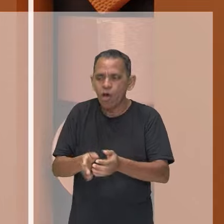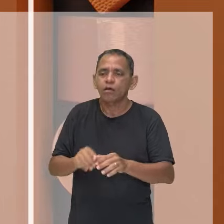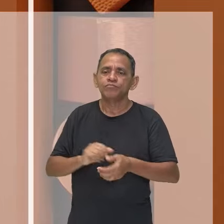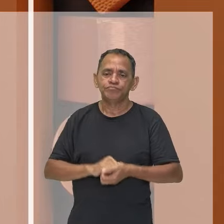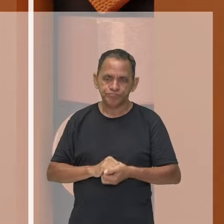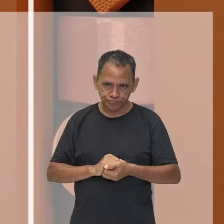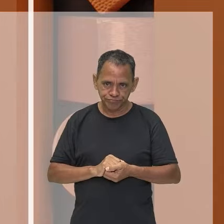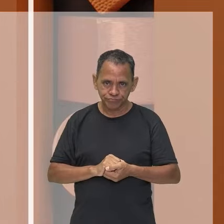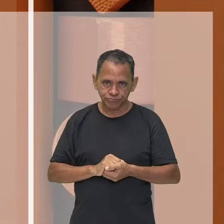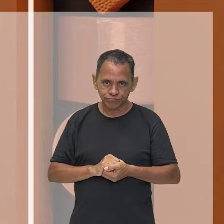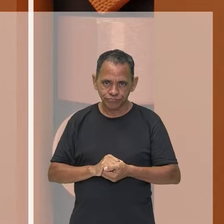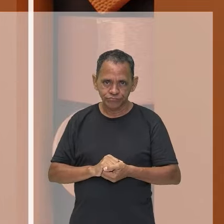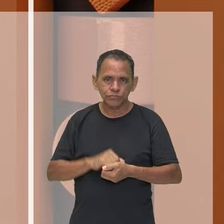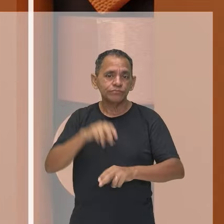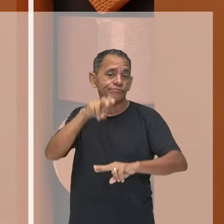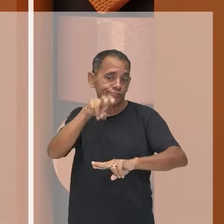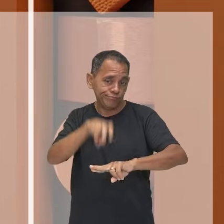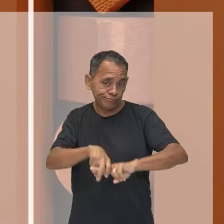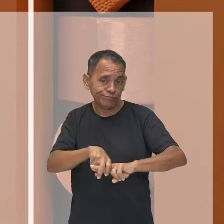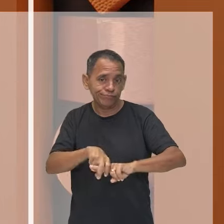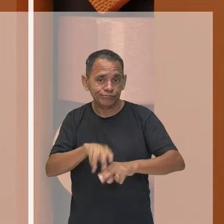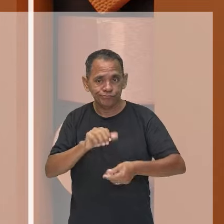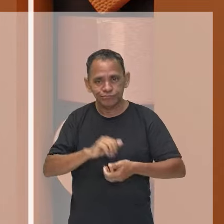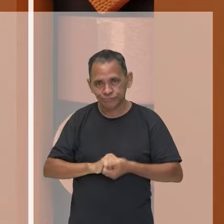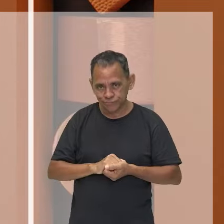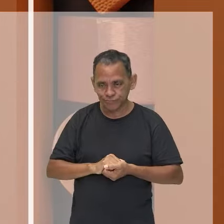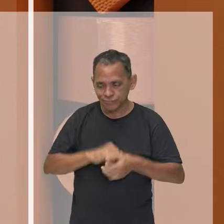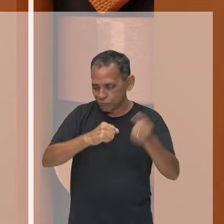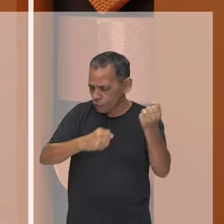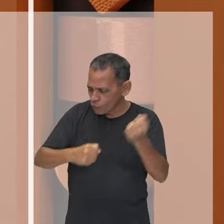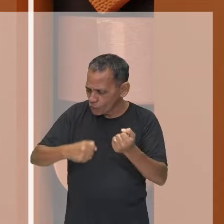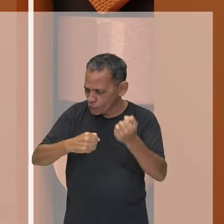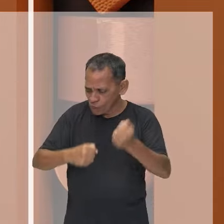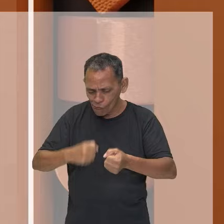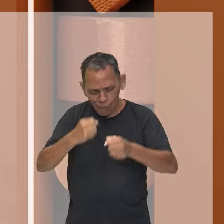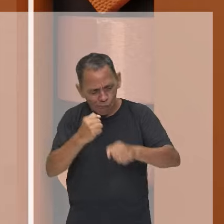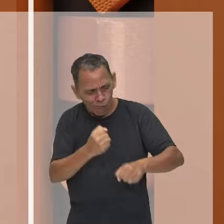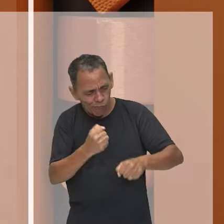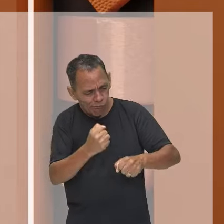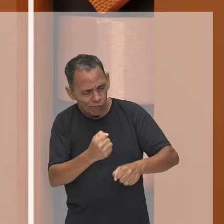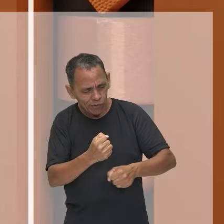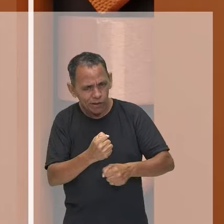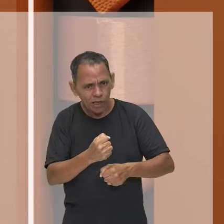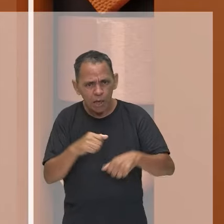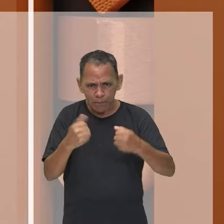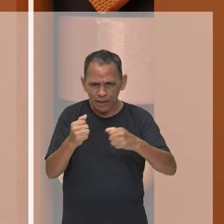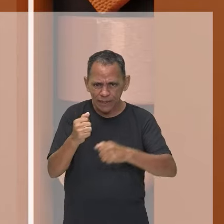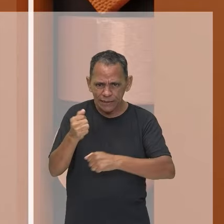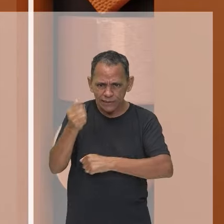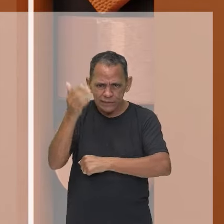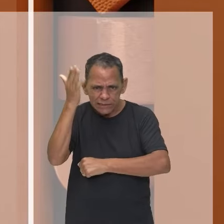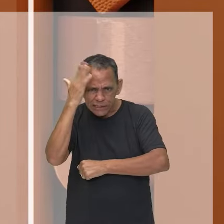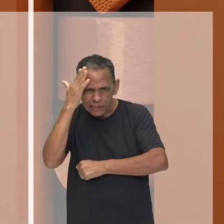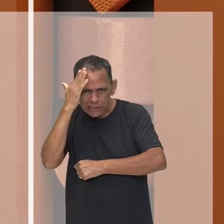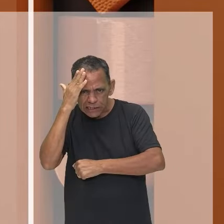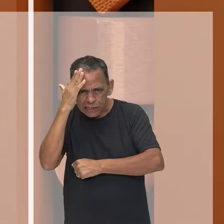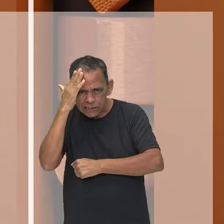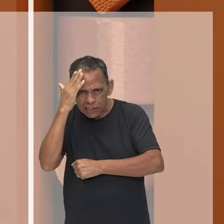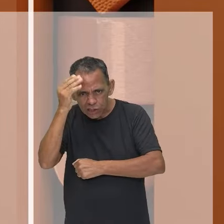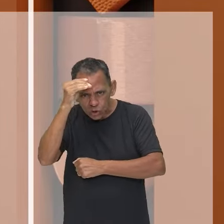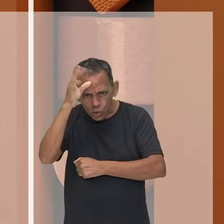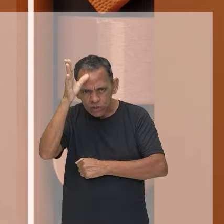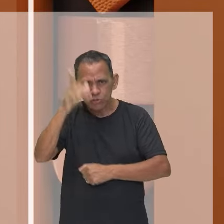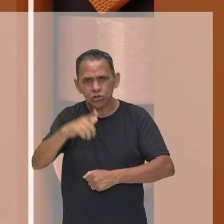rio sem precisar entender muito de navegação, né? Sem precisar até mesmo de uma